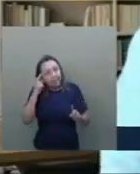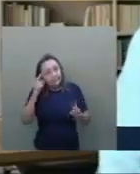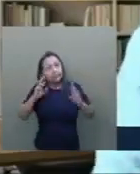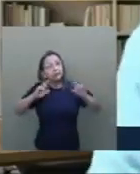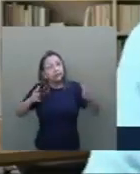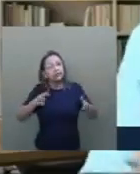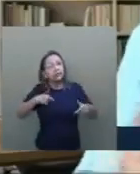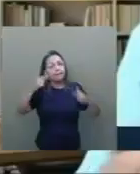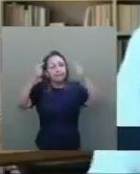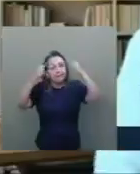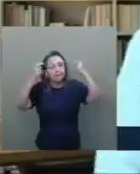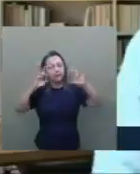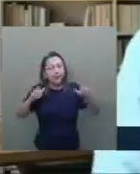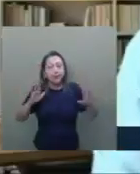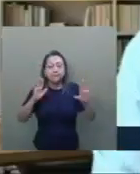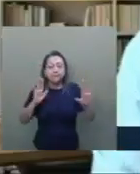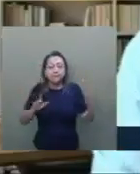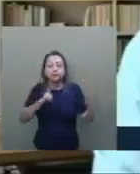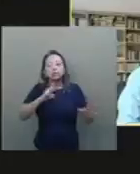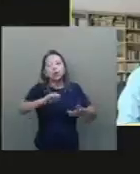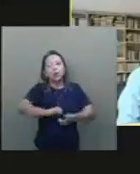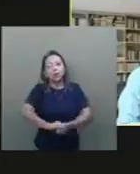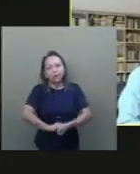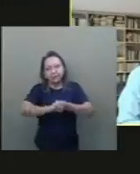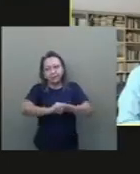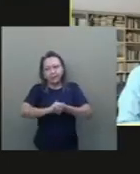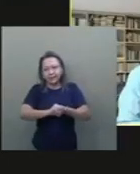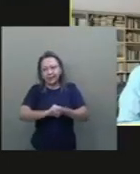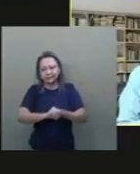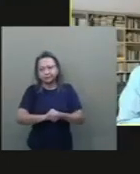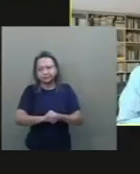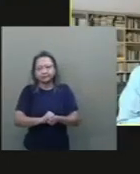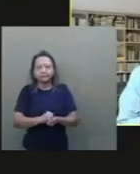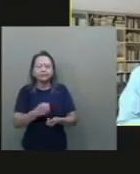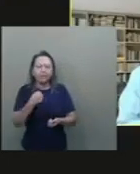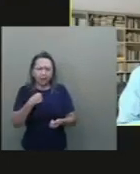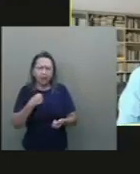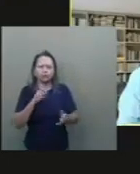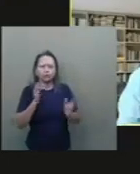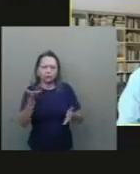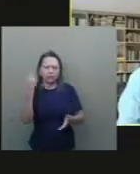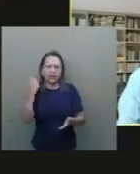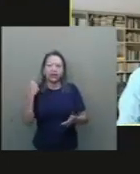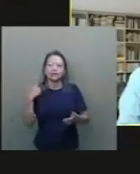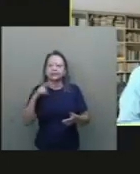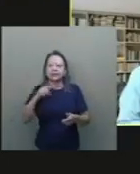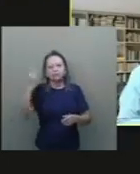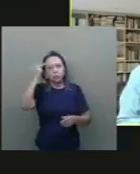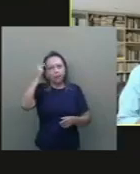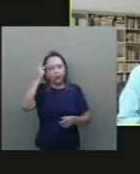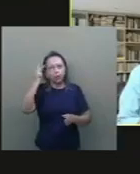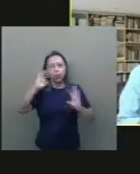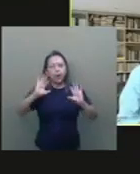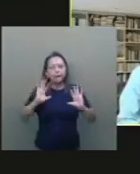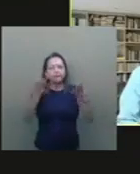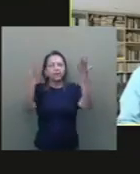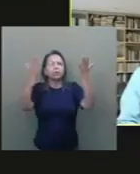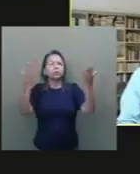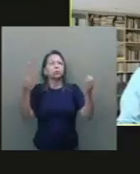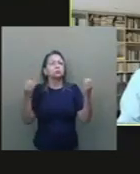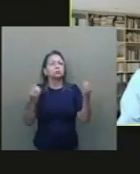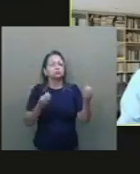diferente. Eu queria mais cumprimentar, presidente. Eu participei de um evento em São Paulo, com a participação